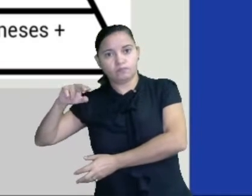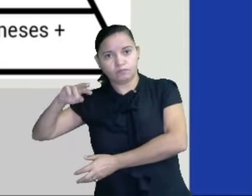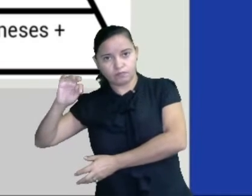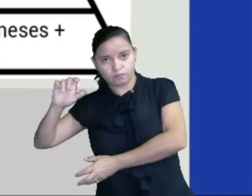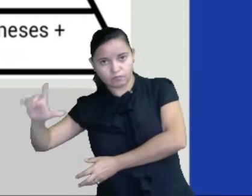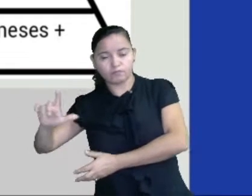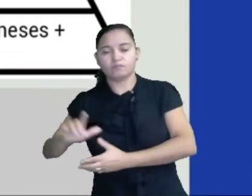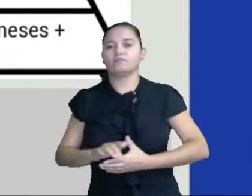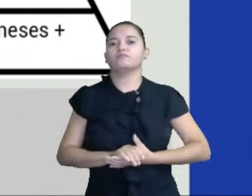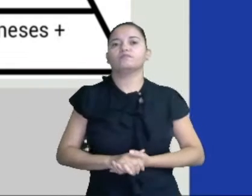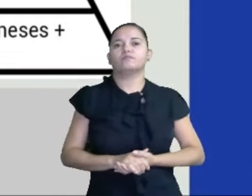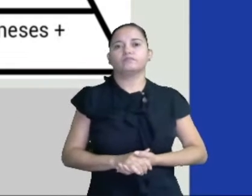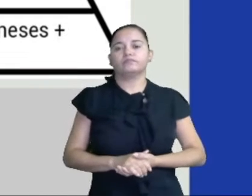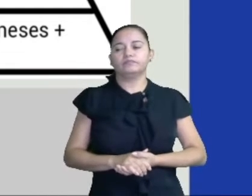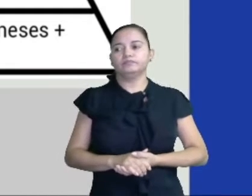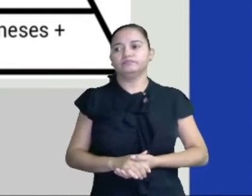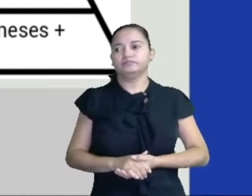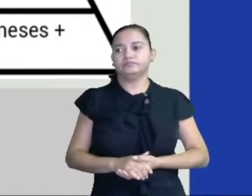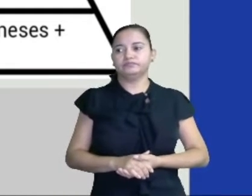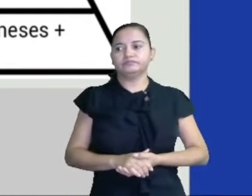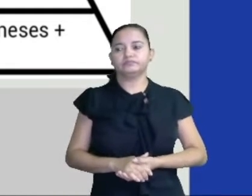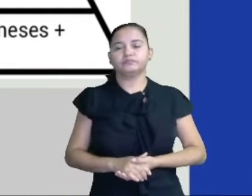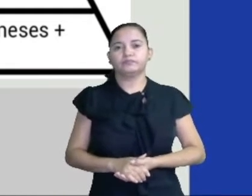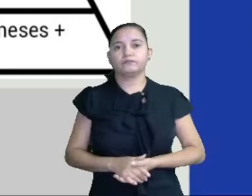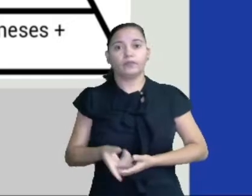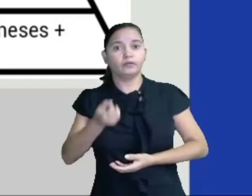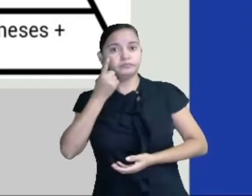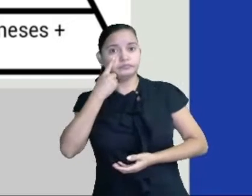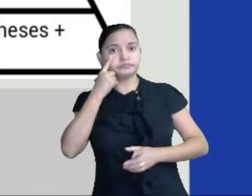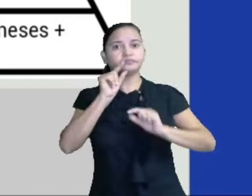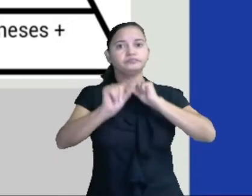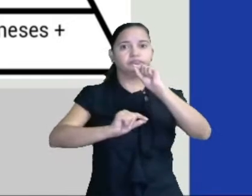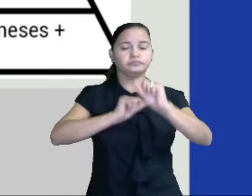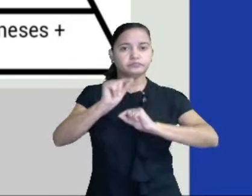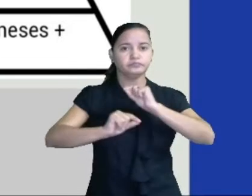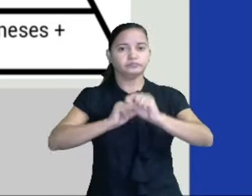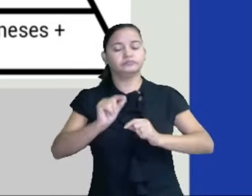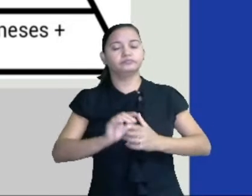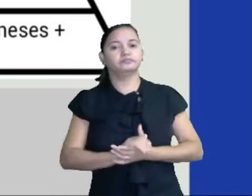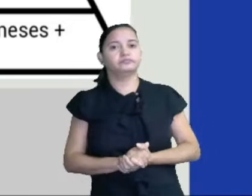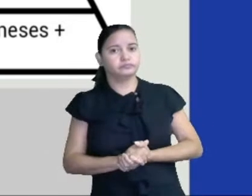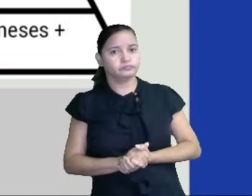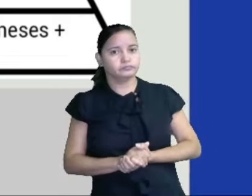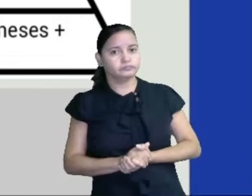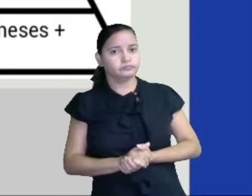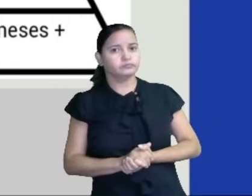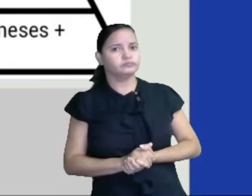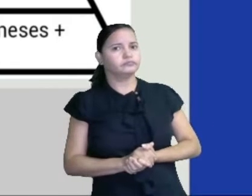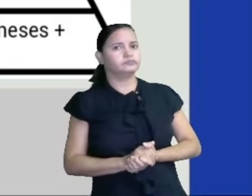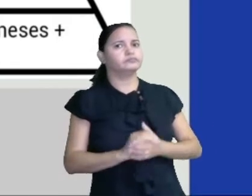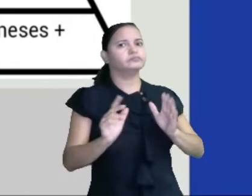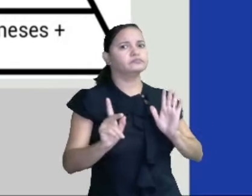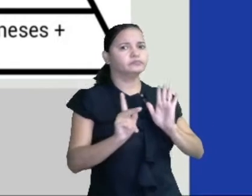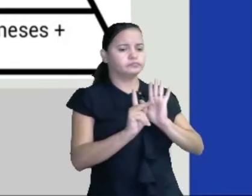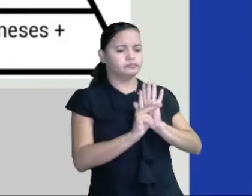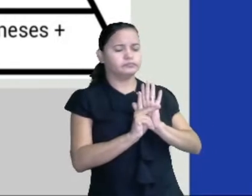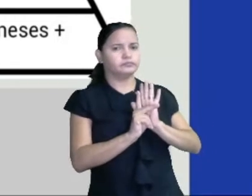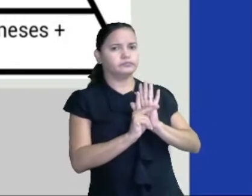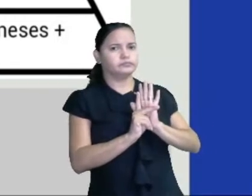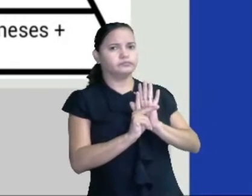vai entender o que é uma sociedade oriental, a que denominamos